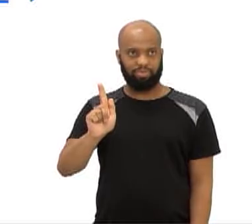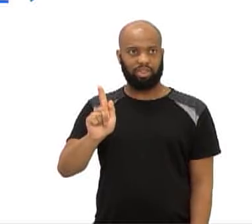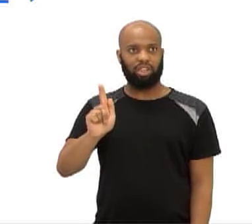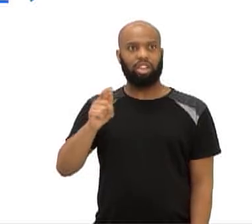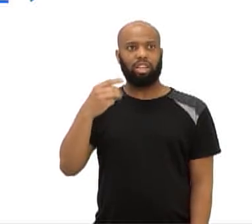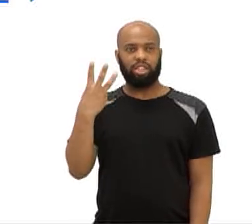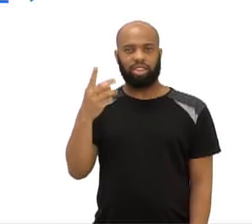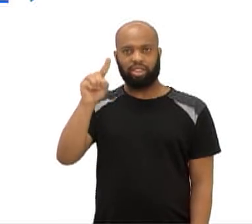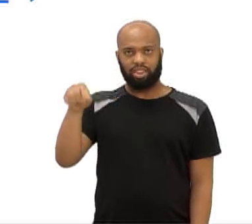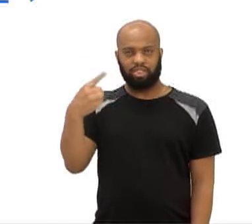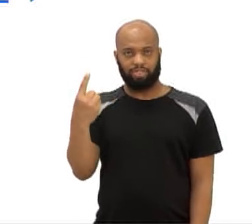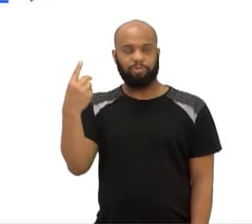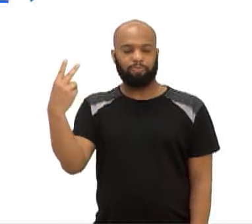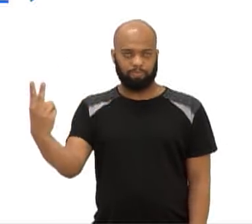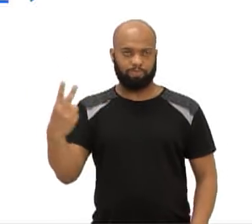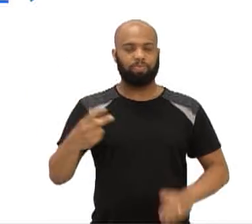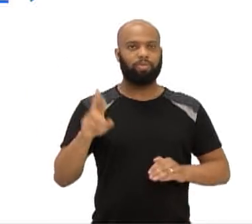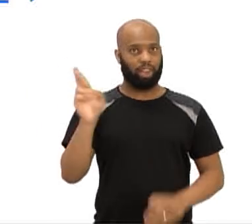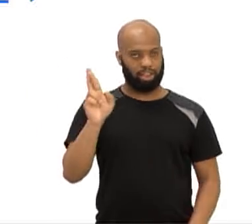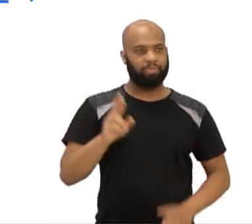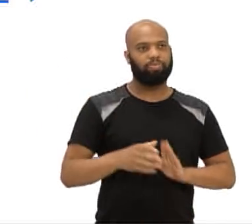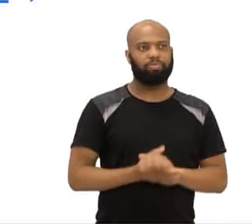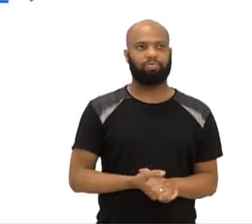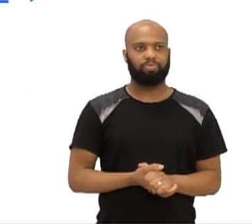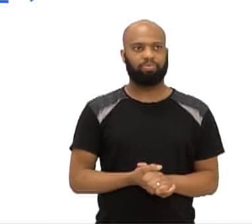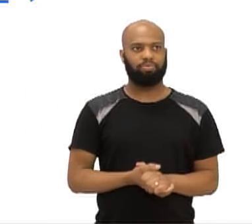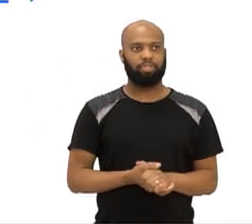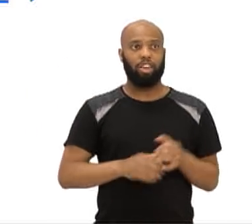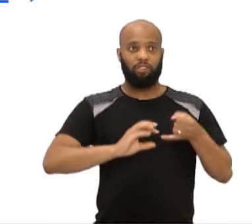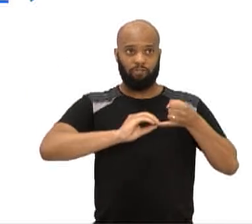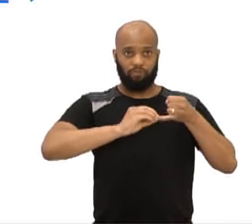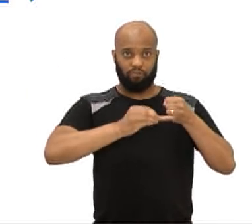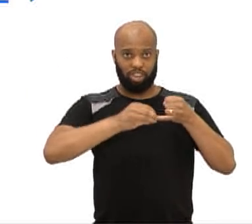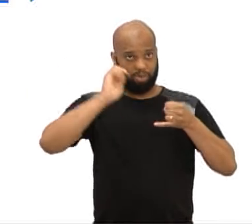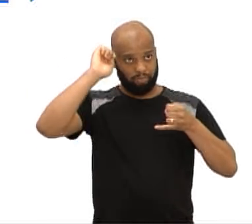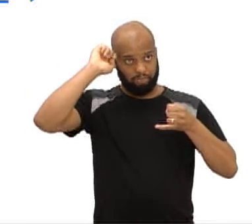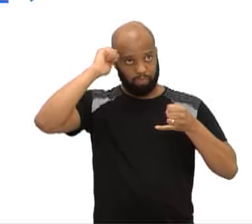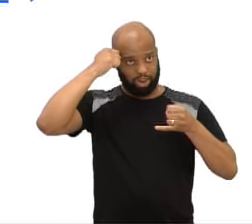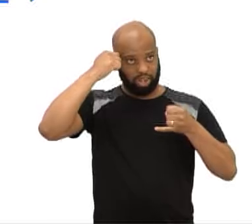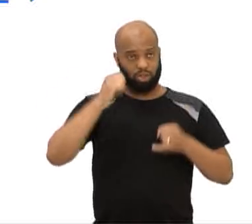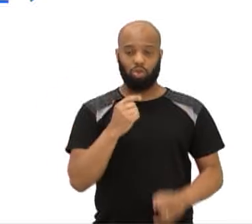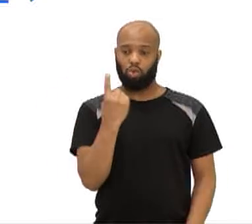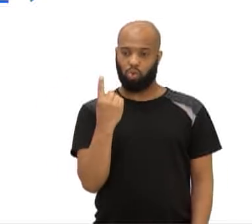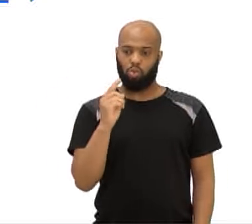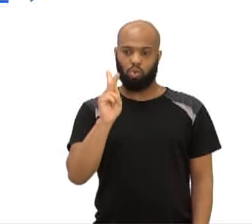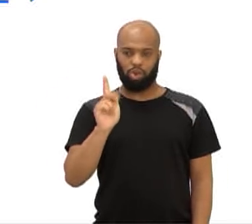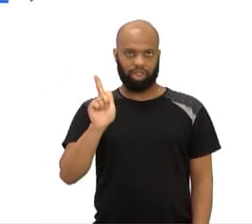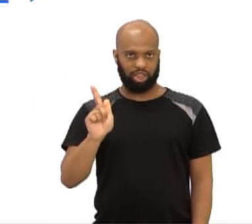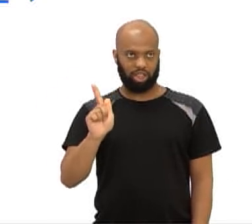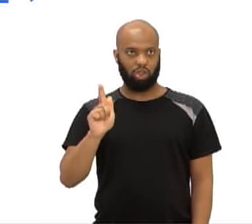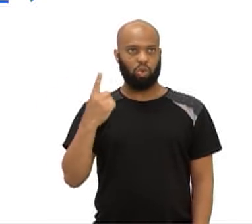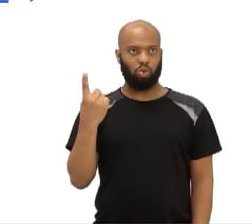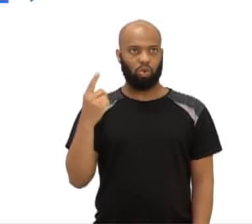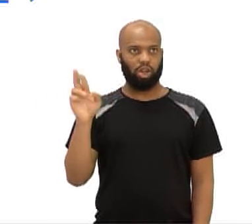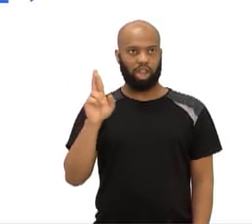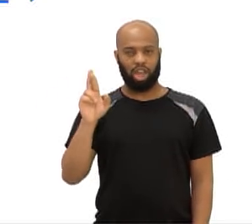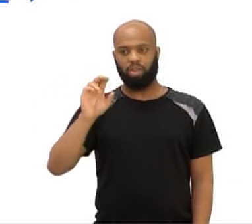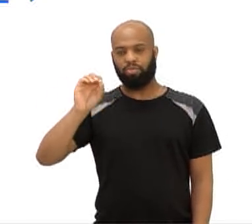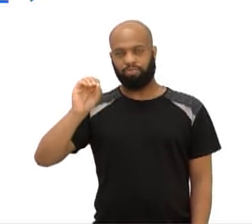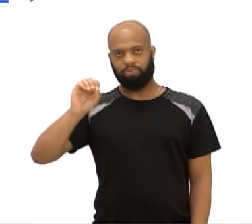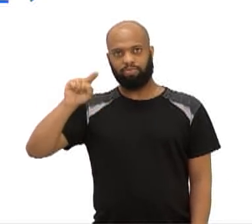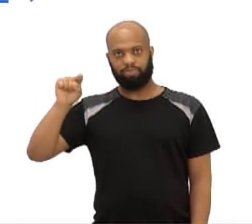de 5 quilos também, por R$ 3,12. Feijão preto e MEC, pacote de 1 quilo, R$